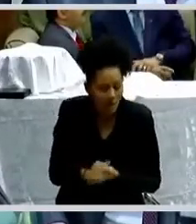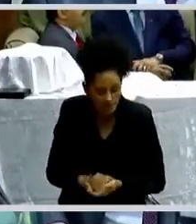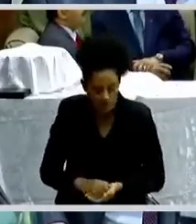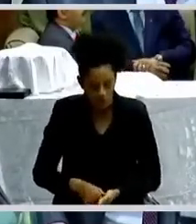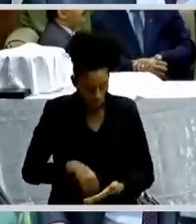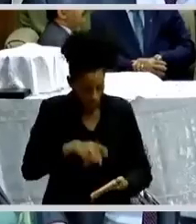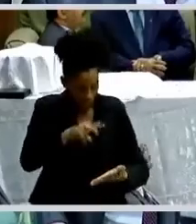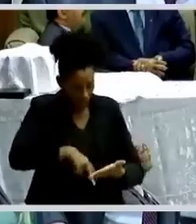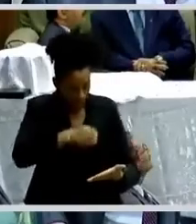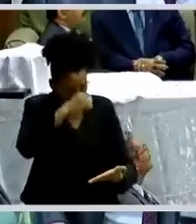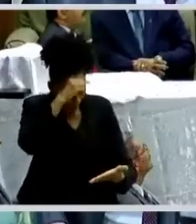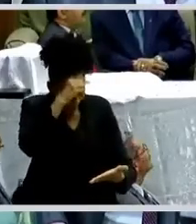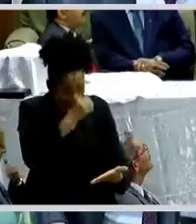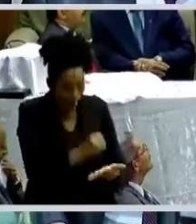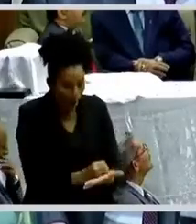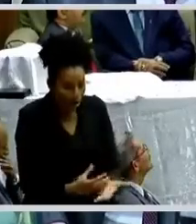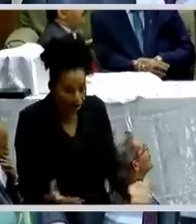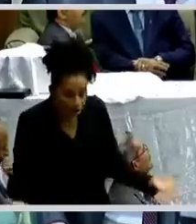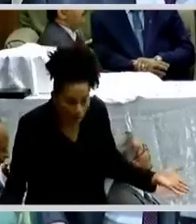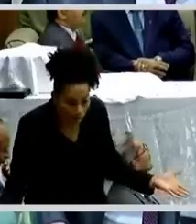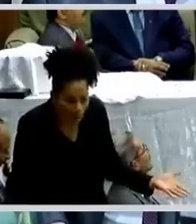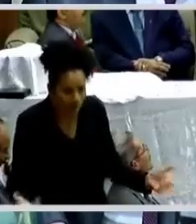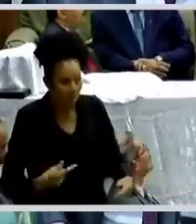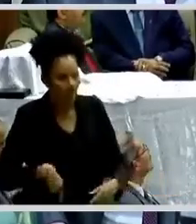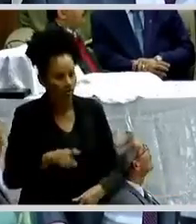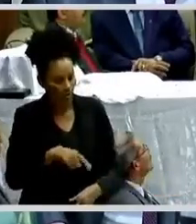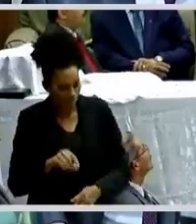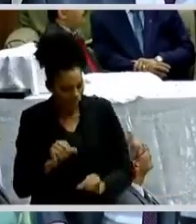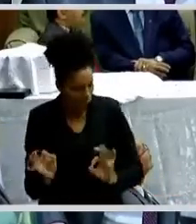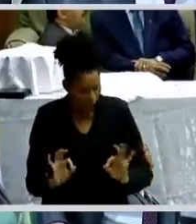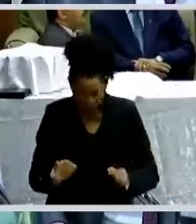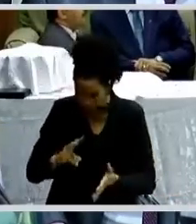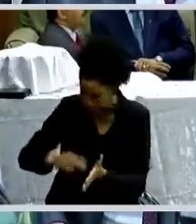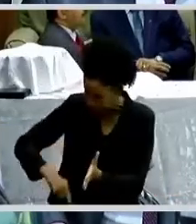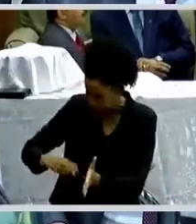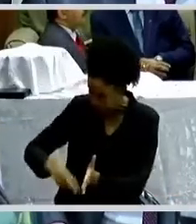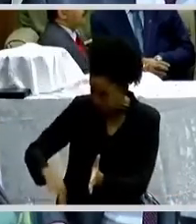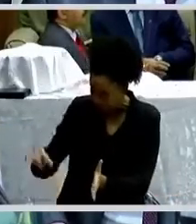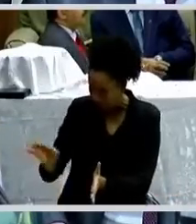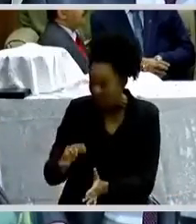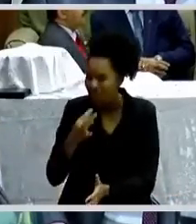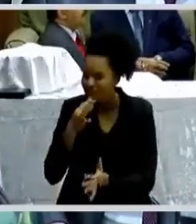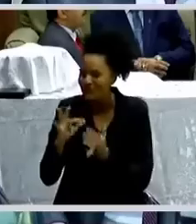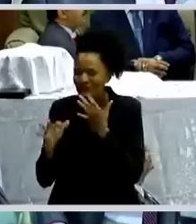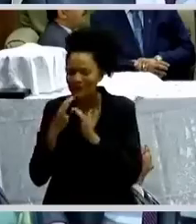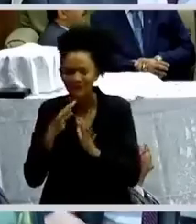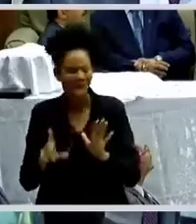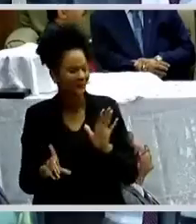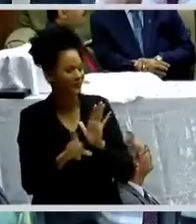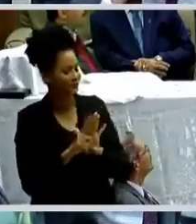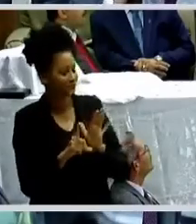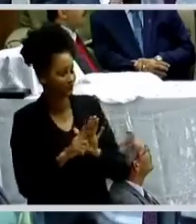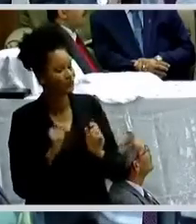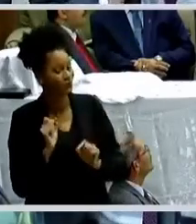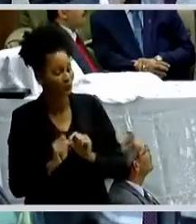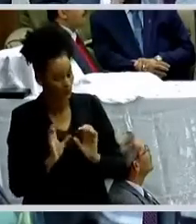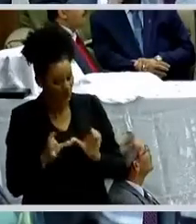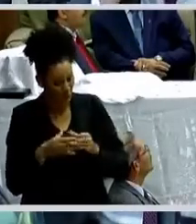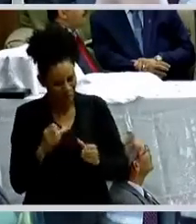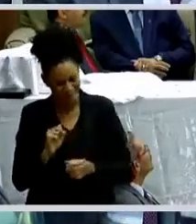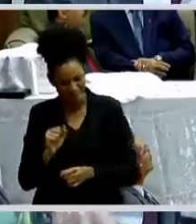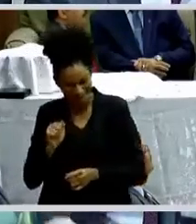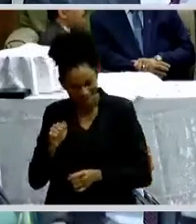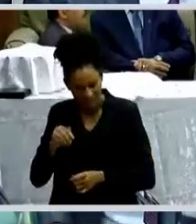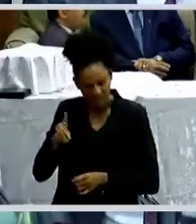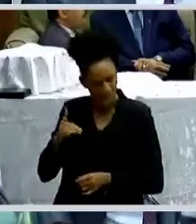analfabetos. Que eles diziam, e eles defendiam, se eles não sabem ler, eles não conhecem a lei. E os saduceus defendiam, mas os fariseus,